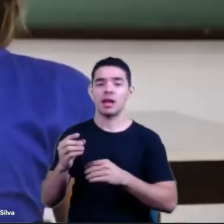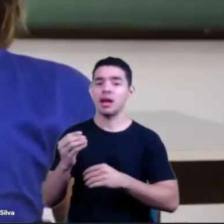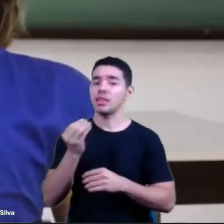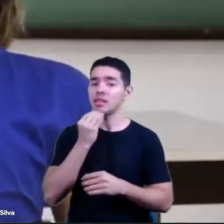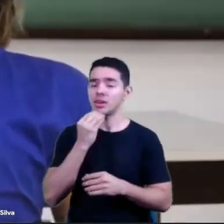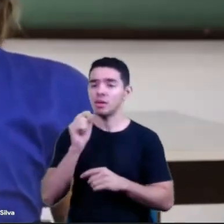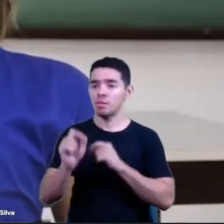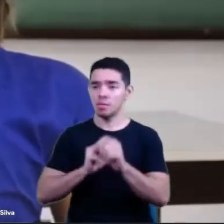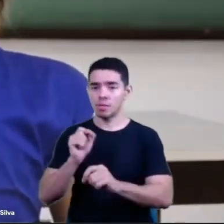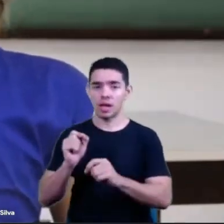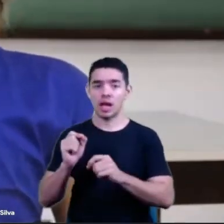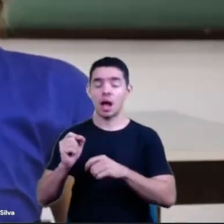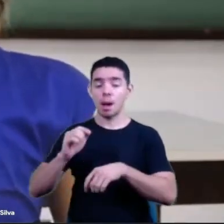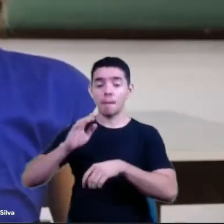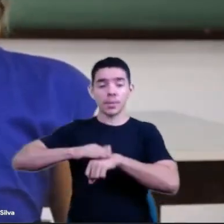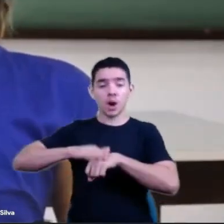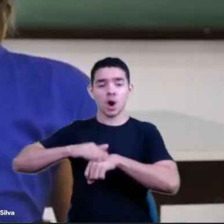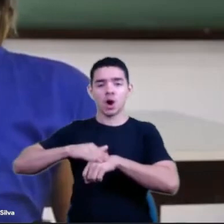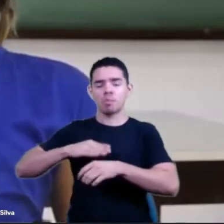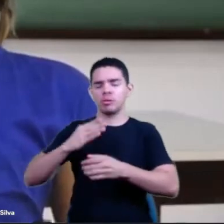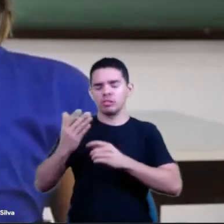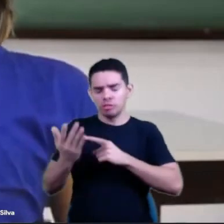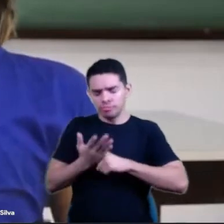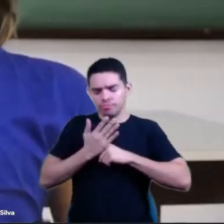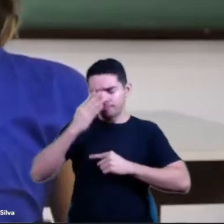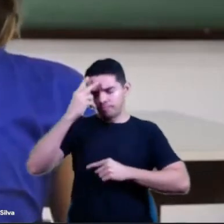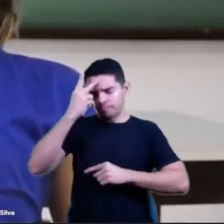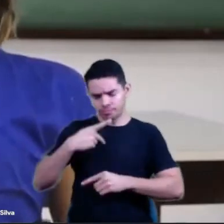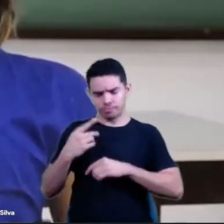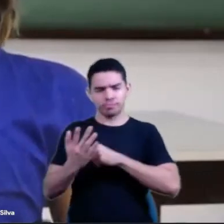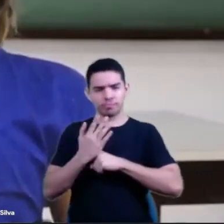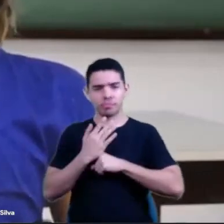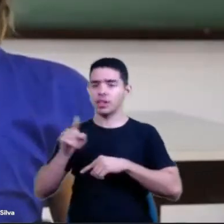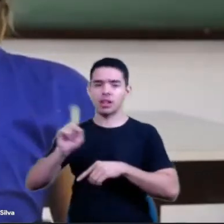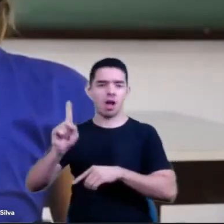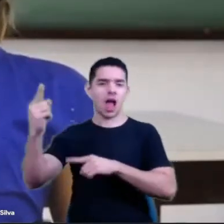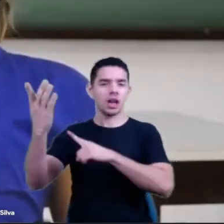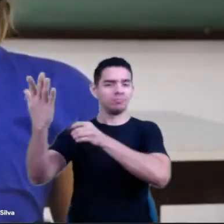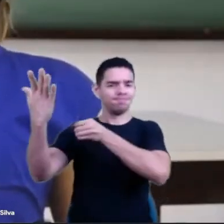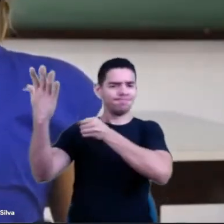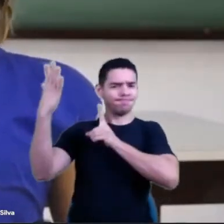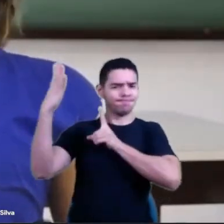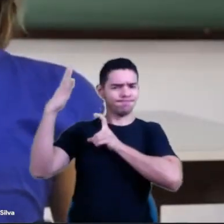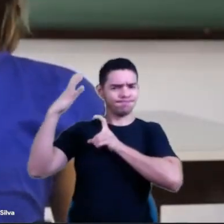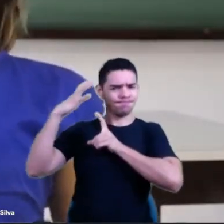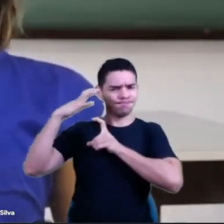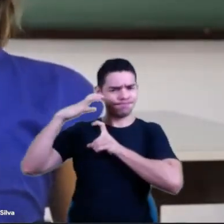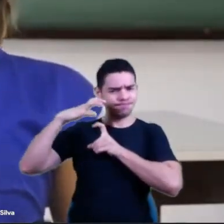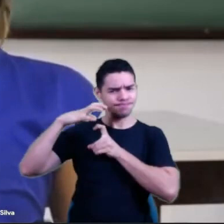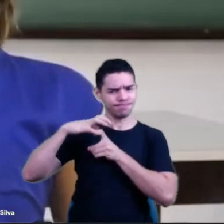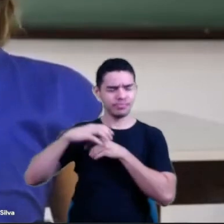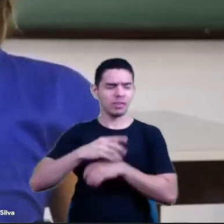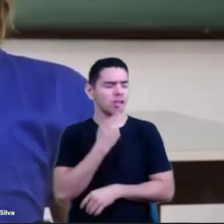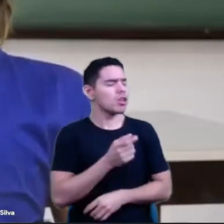encaminhar para uma autoajuda, para eu me encontrar, ela acabava me botando mais para baixo. Quando você conheceu